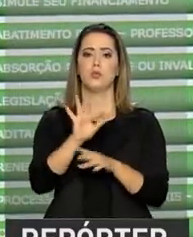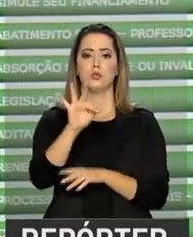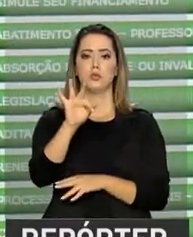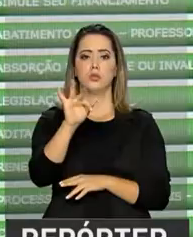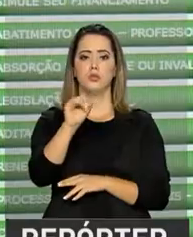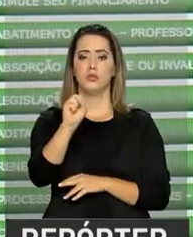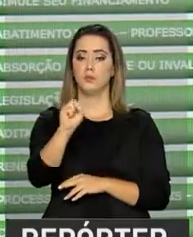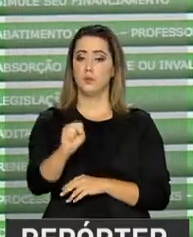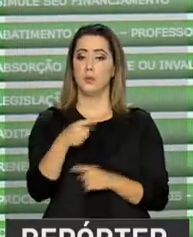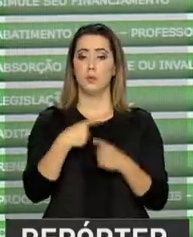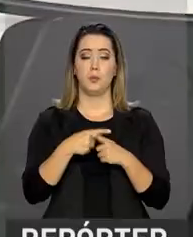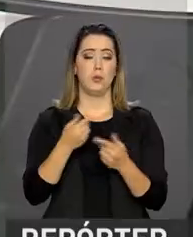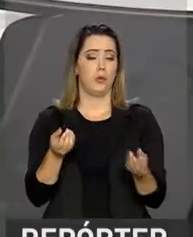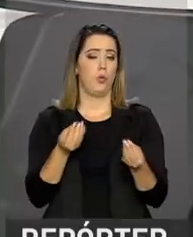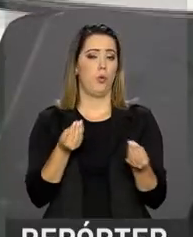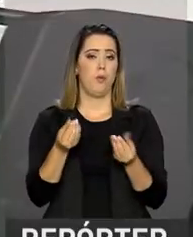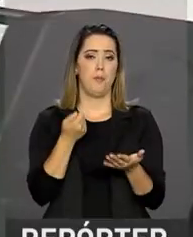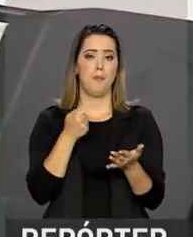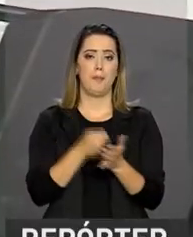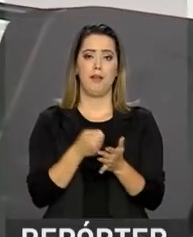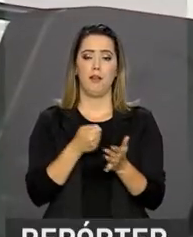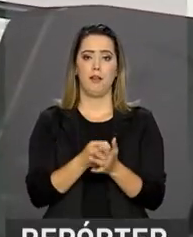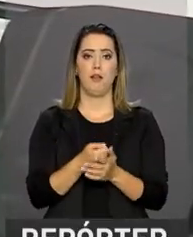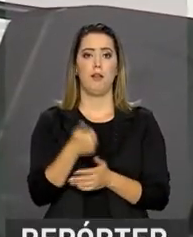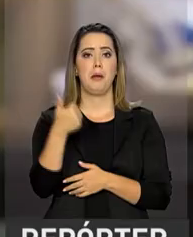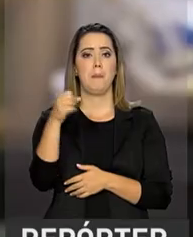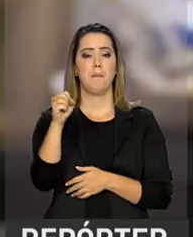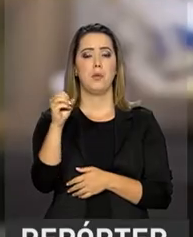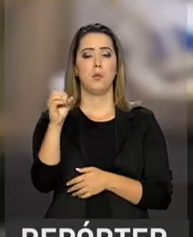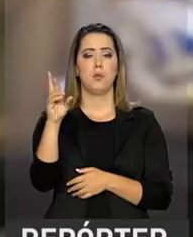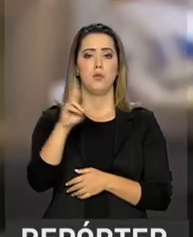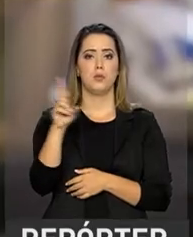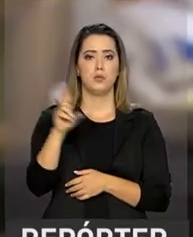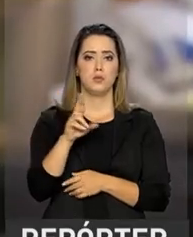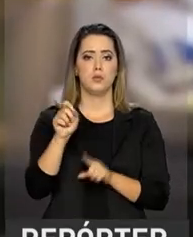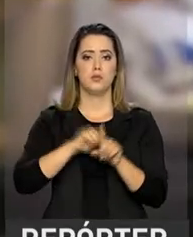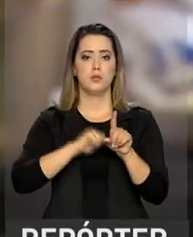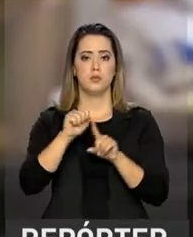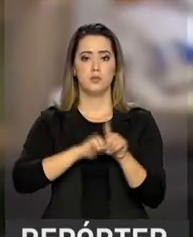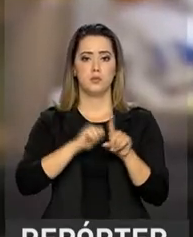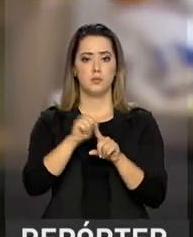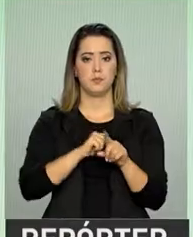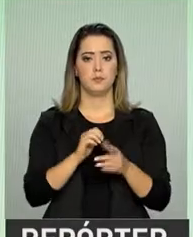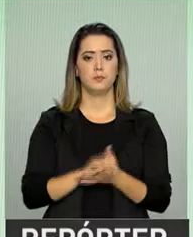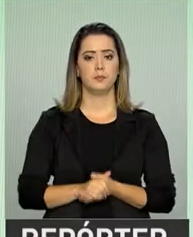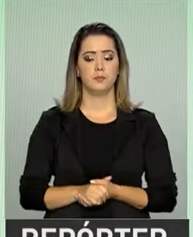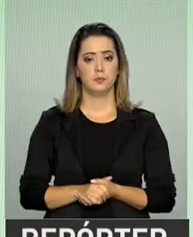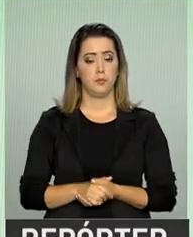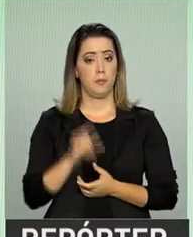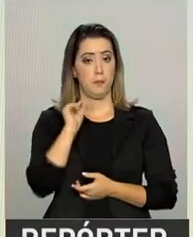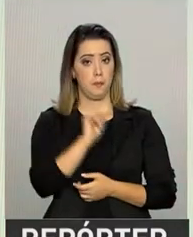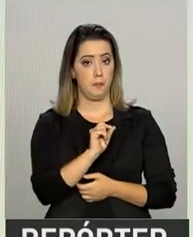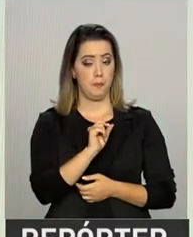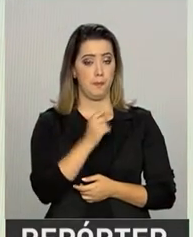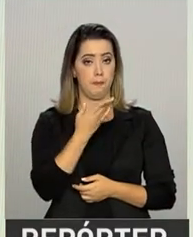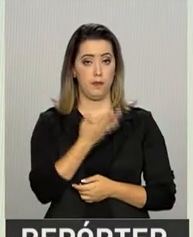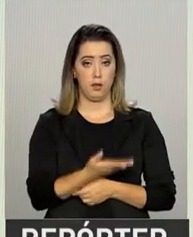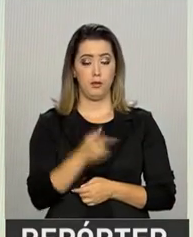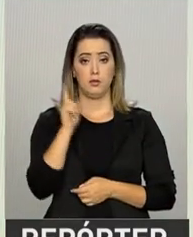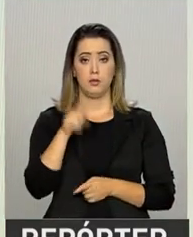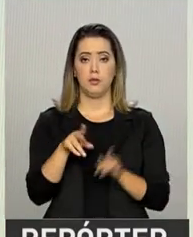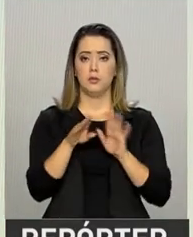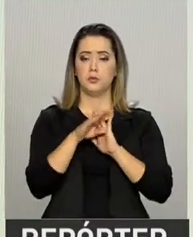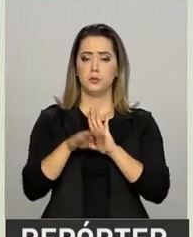já que não tem condições de pagar 1800 reais por mês de mensalidade os fiéis é um